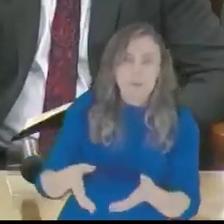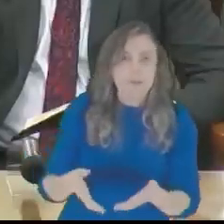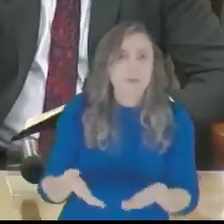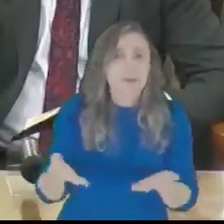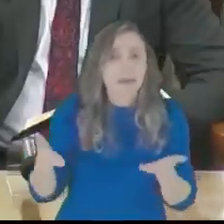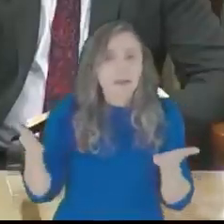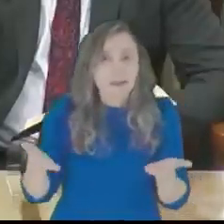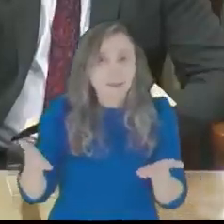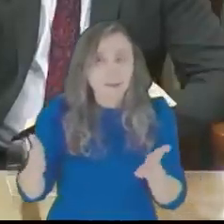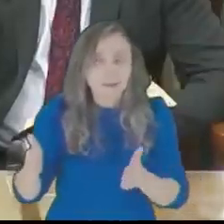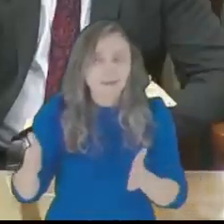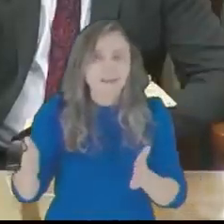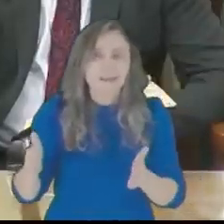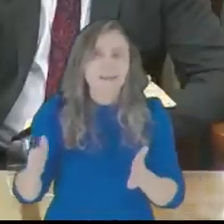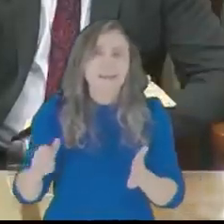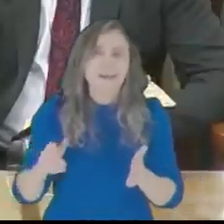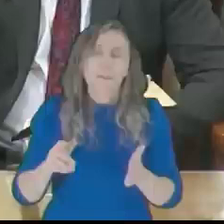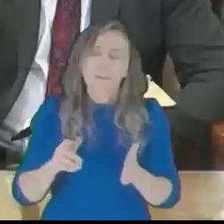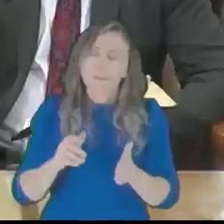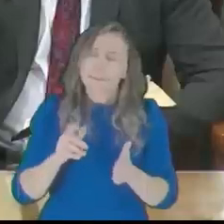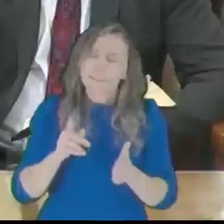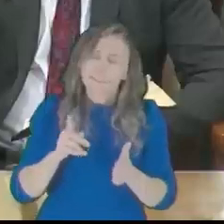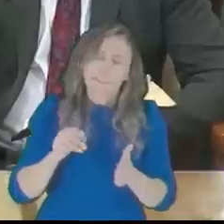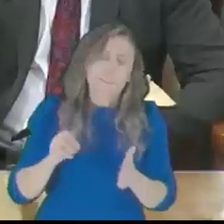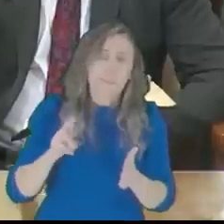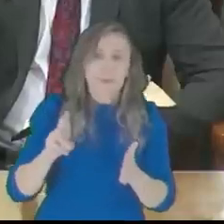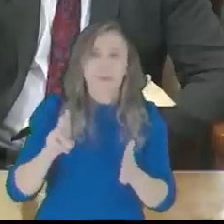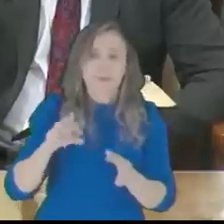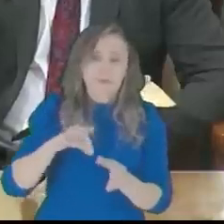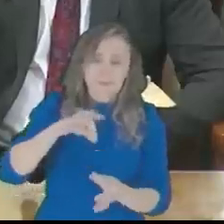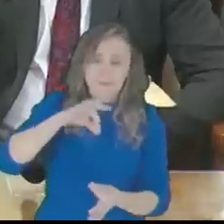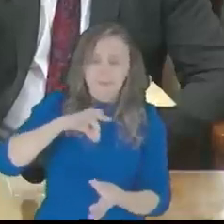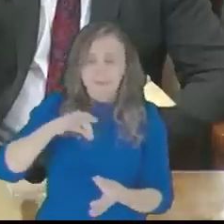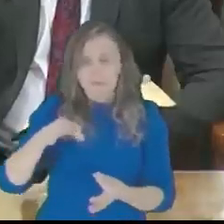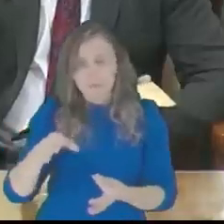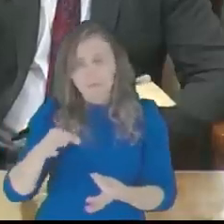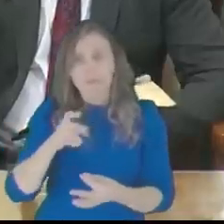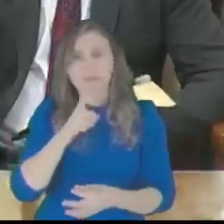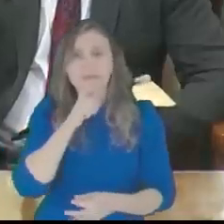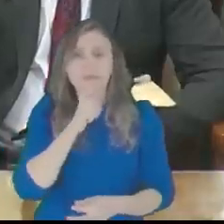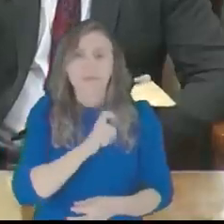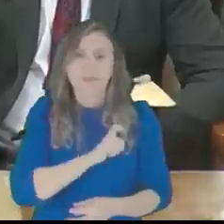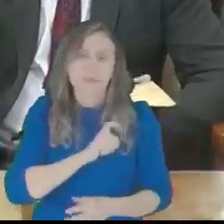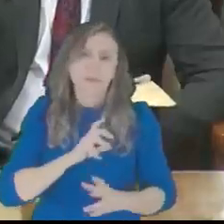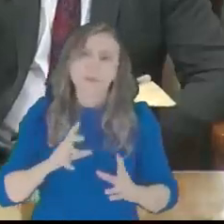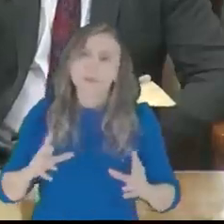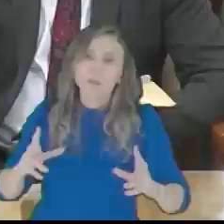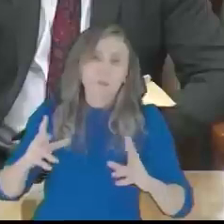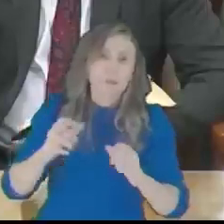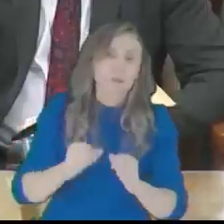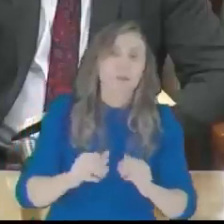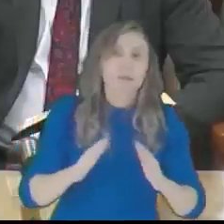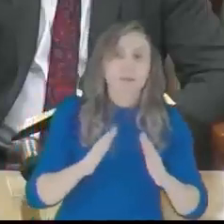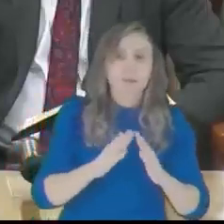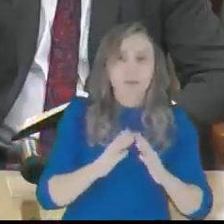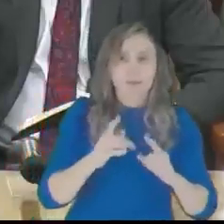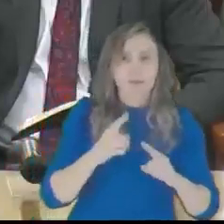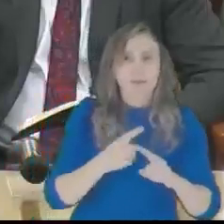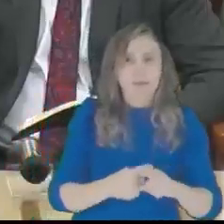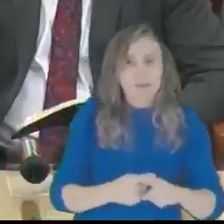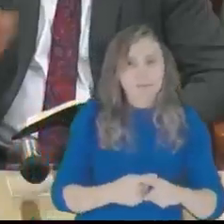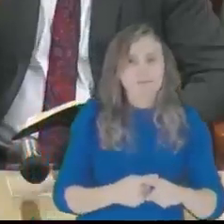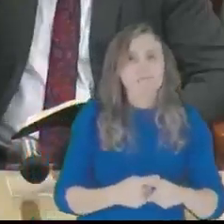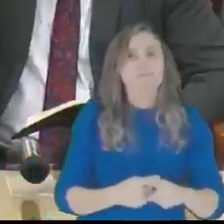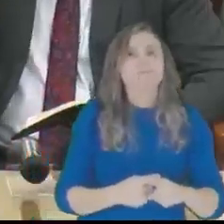passando pela pior crise da sua história. Todas as denominações, todas, não escapa uma, estão passando